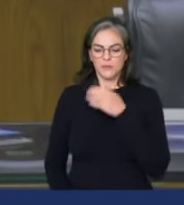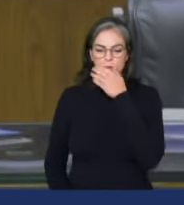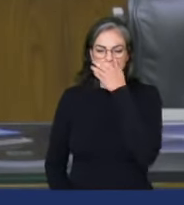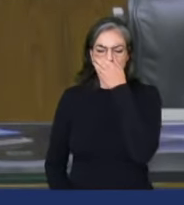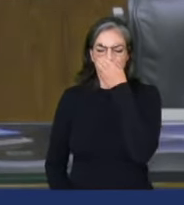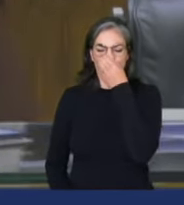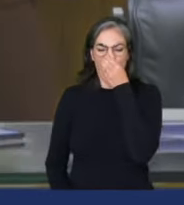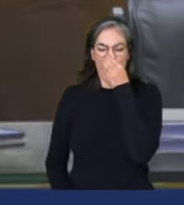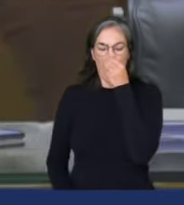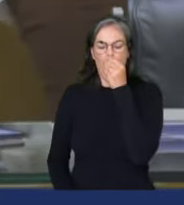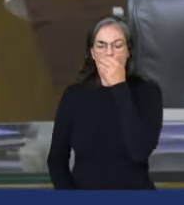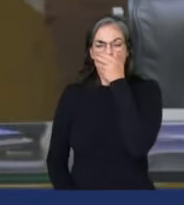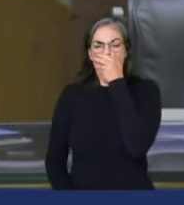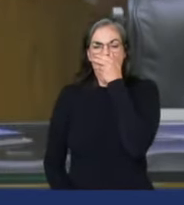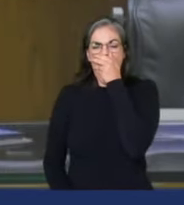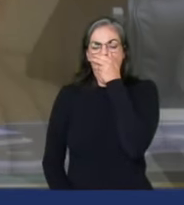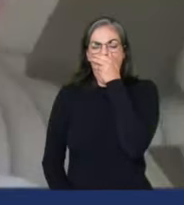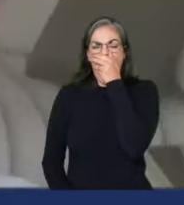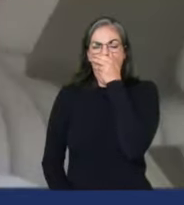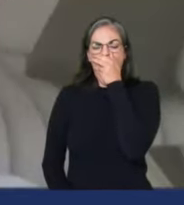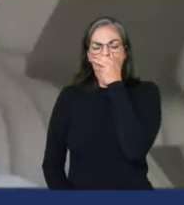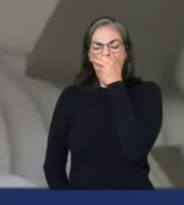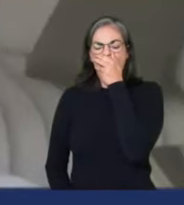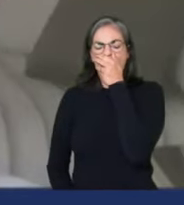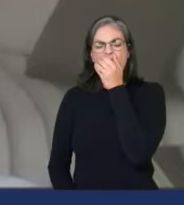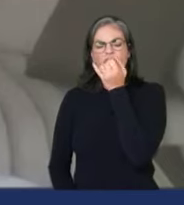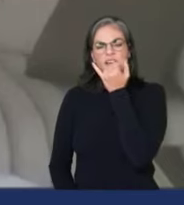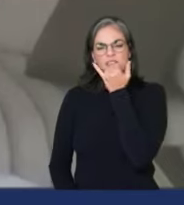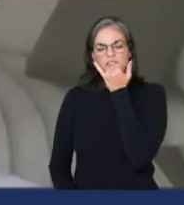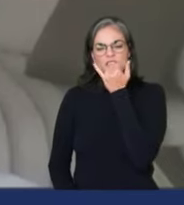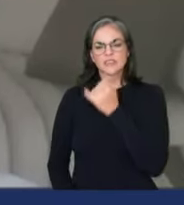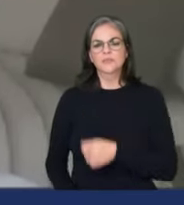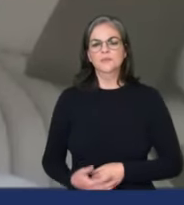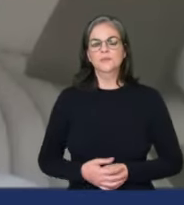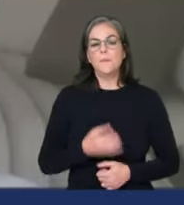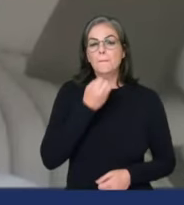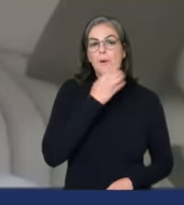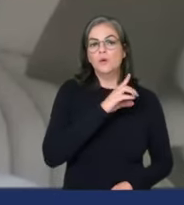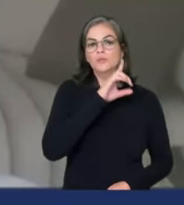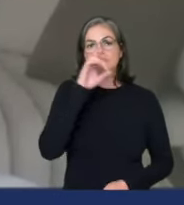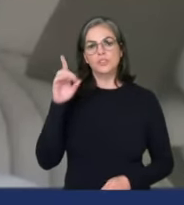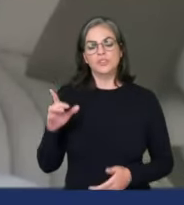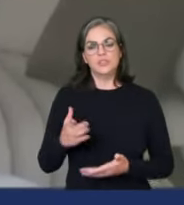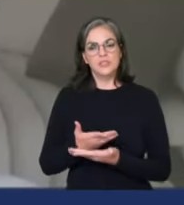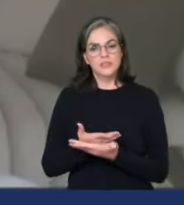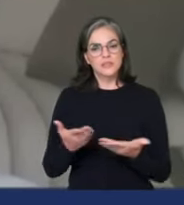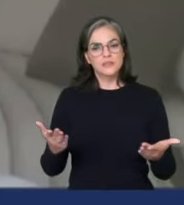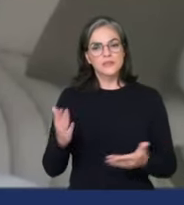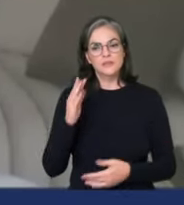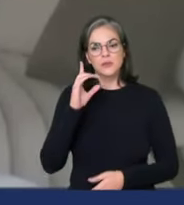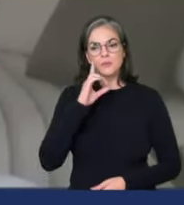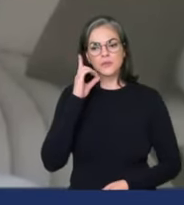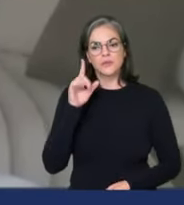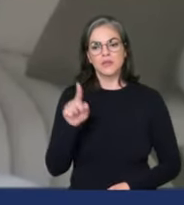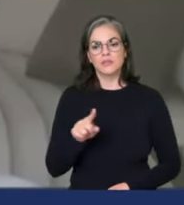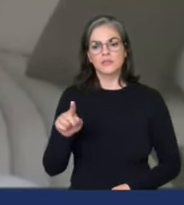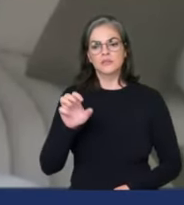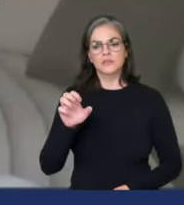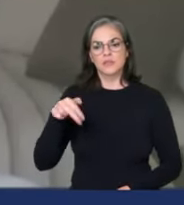Bom dia, deputado Zé Neto. Bom dia a todos